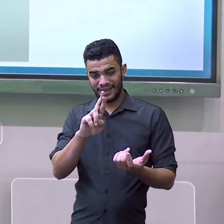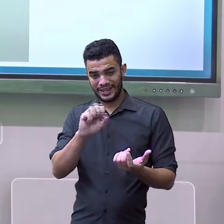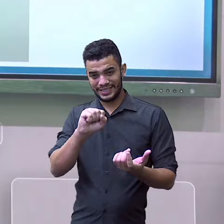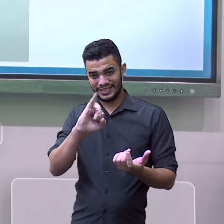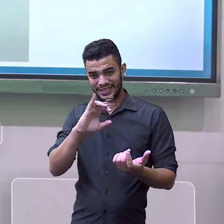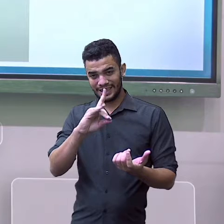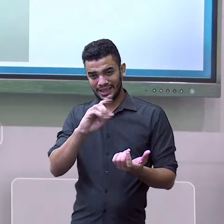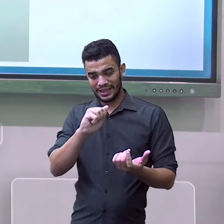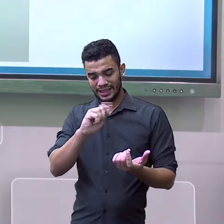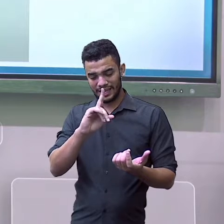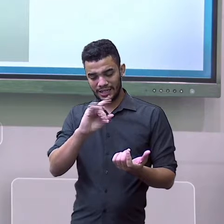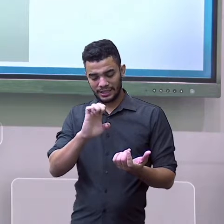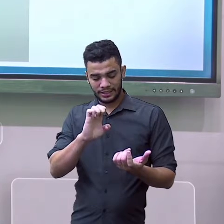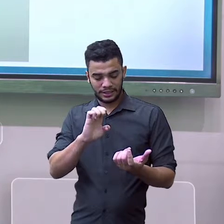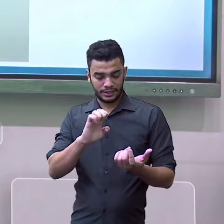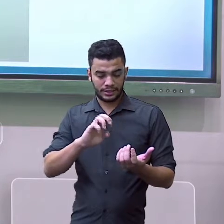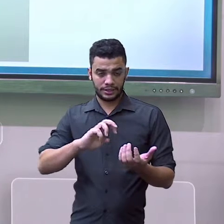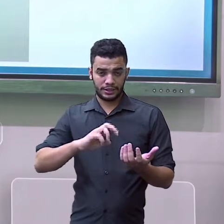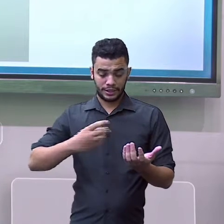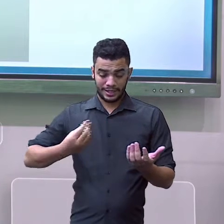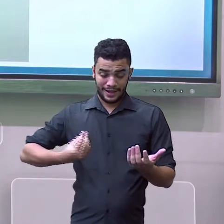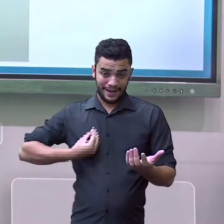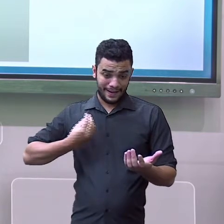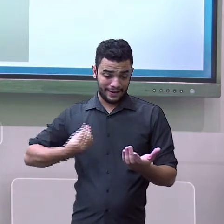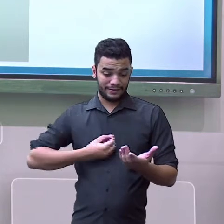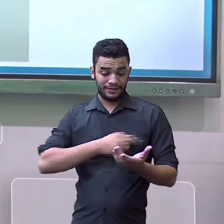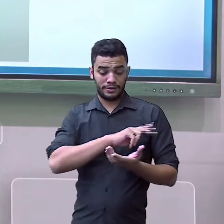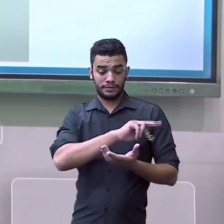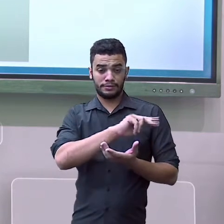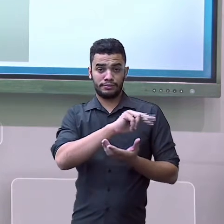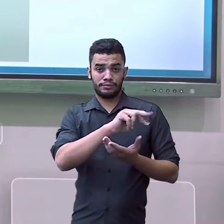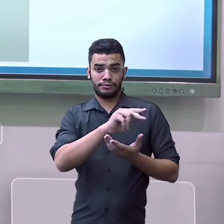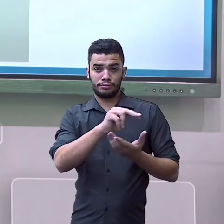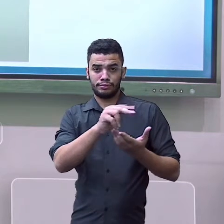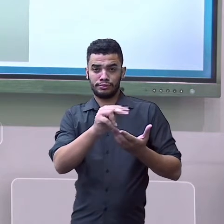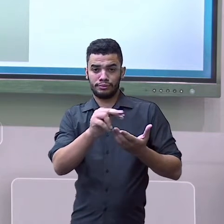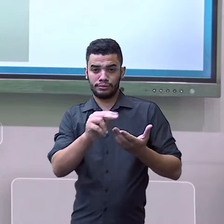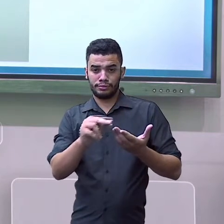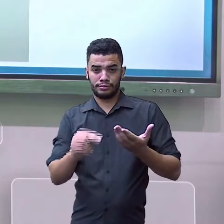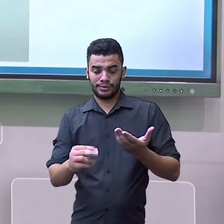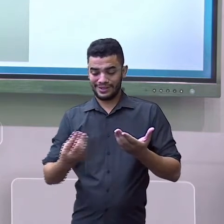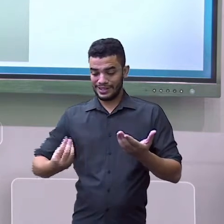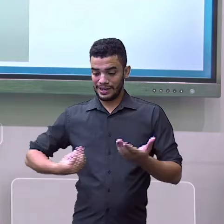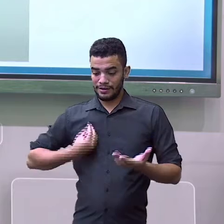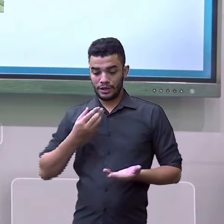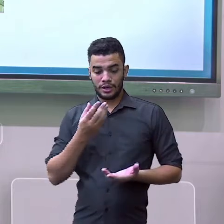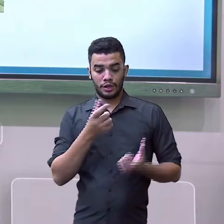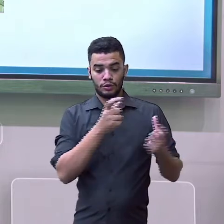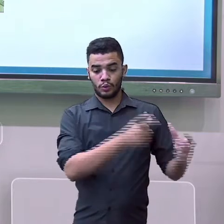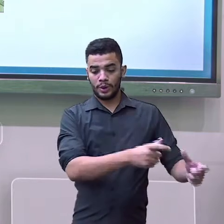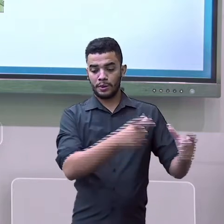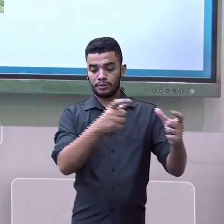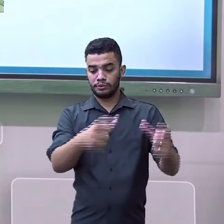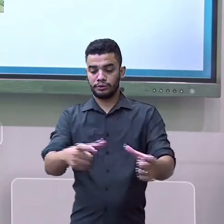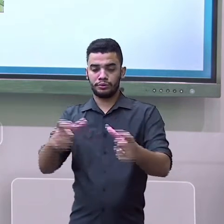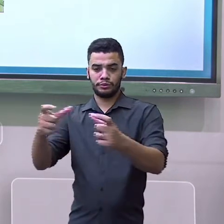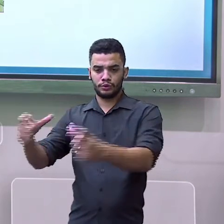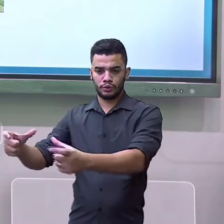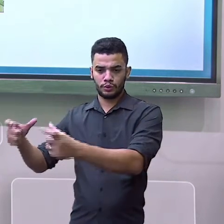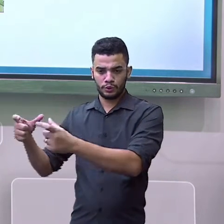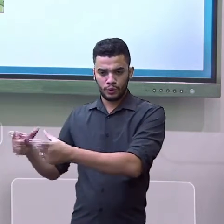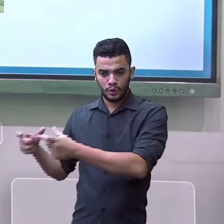de elementos da qual a vida se faz presente. E nós estudamos sobre